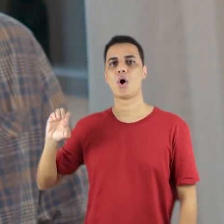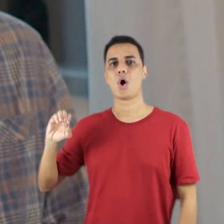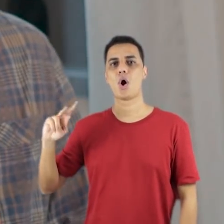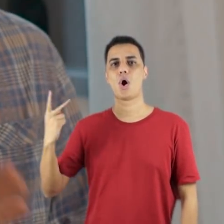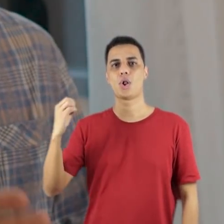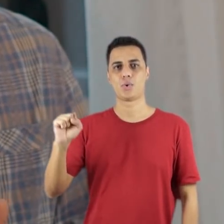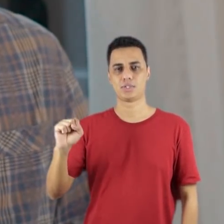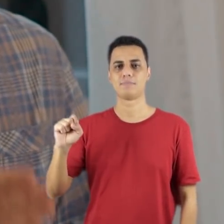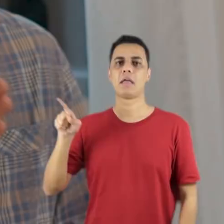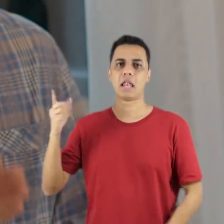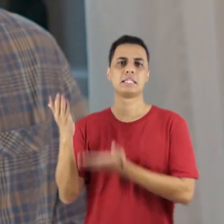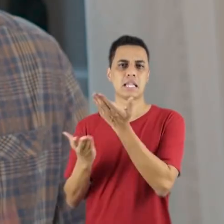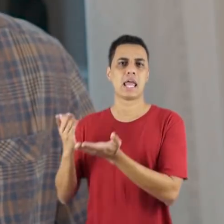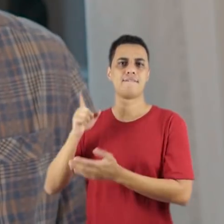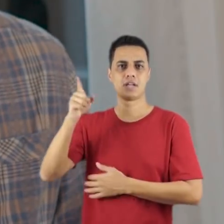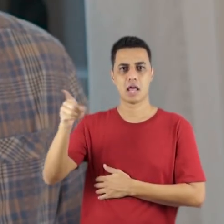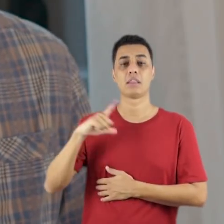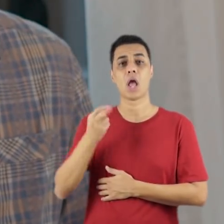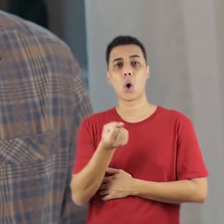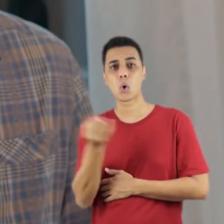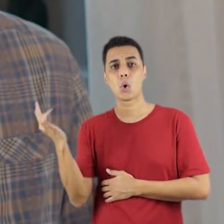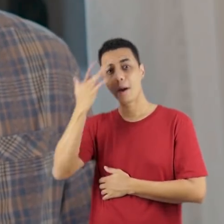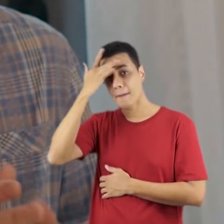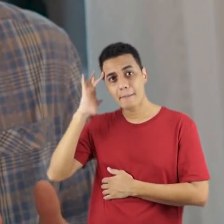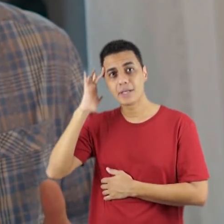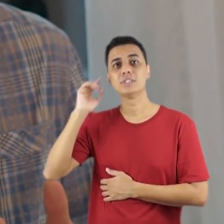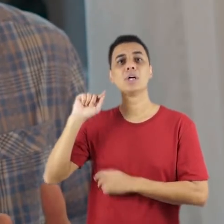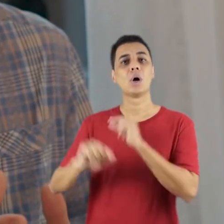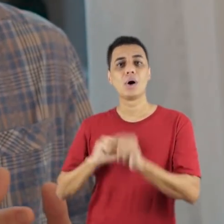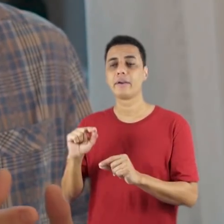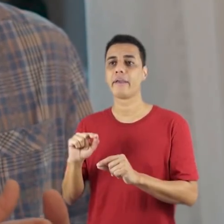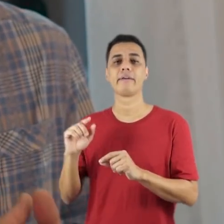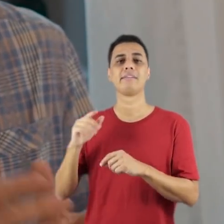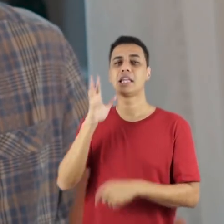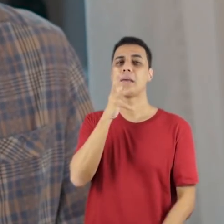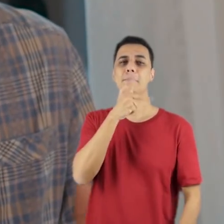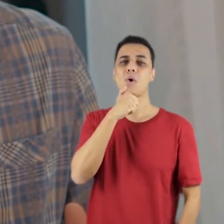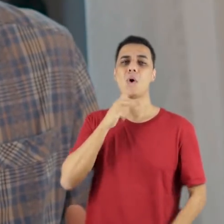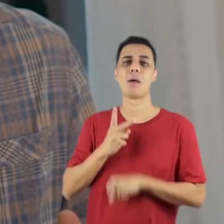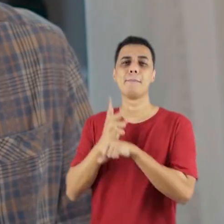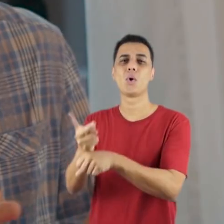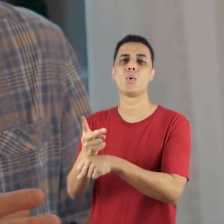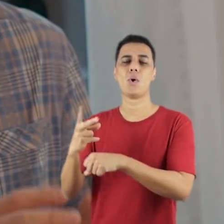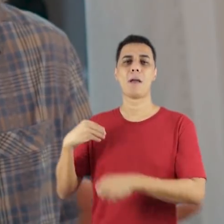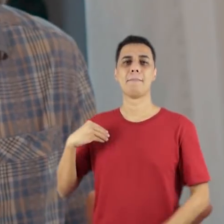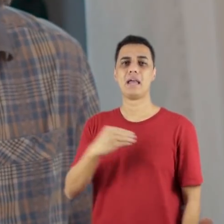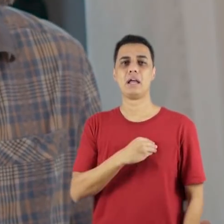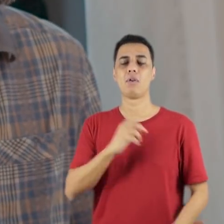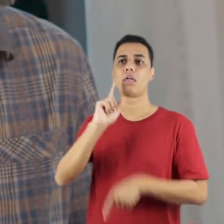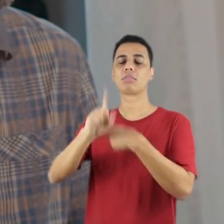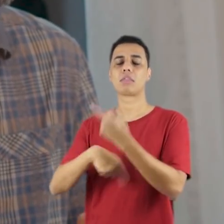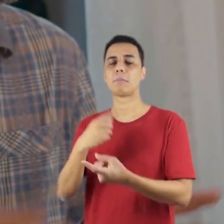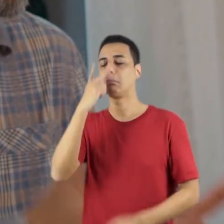avaliação médica e, infelizmente, não puderam evitar a perda da visão. Algo que, na maioria das vezes, seria